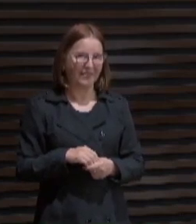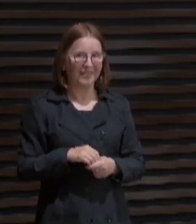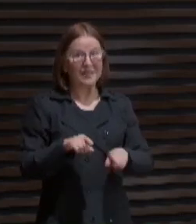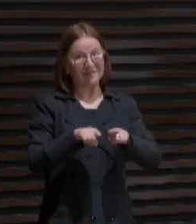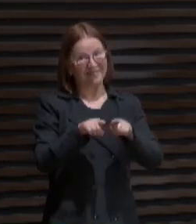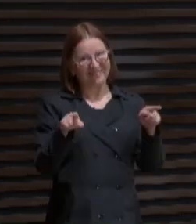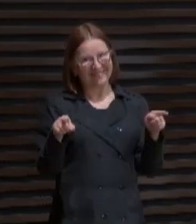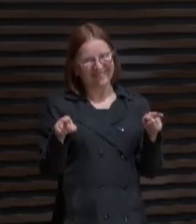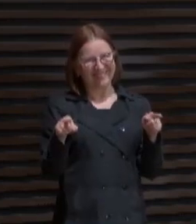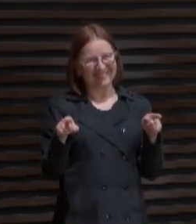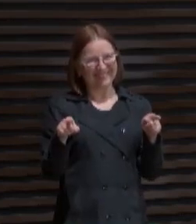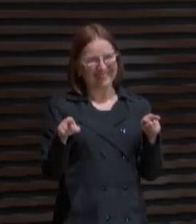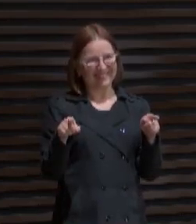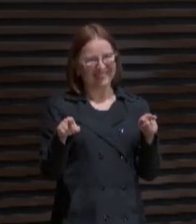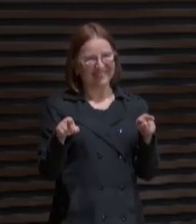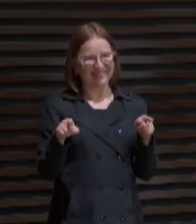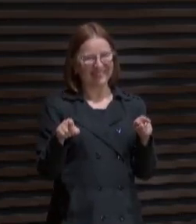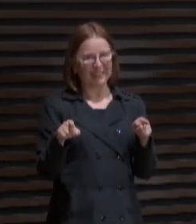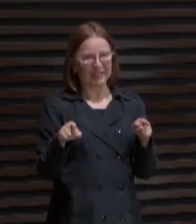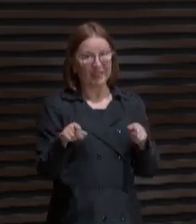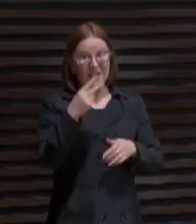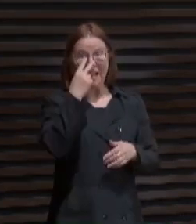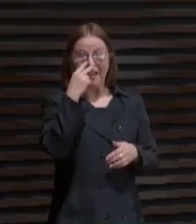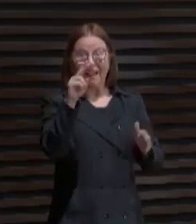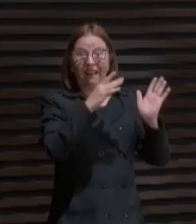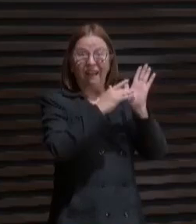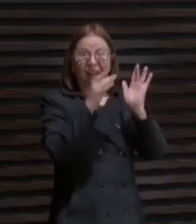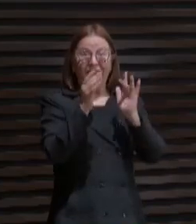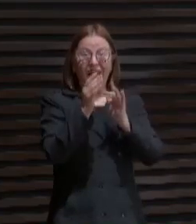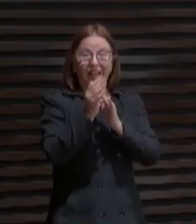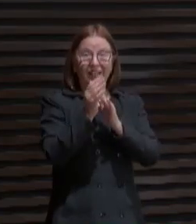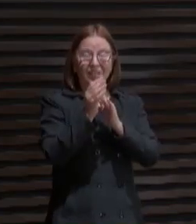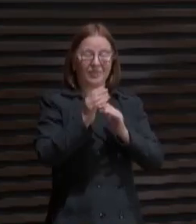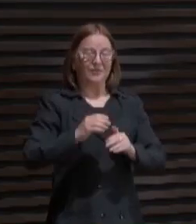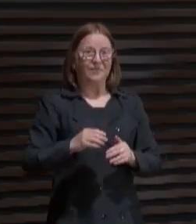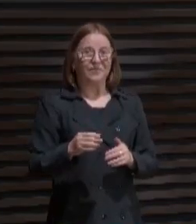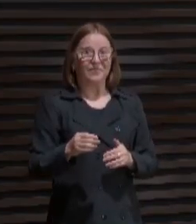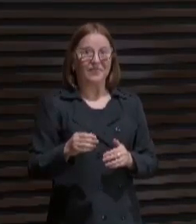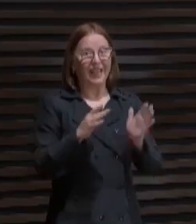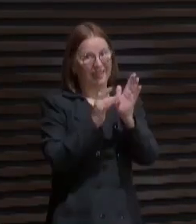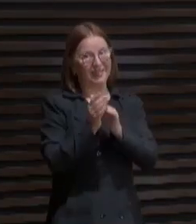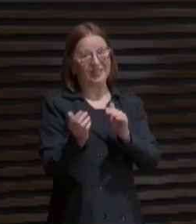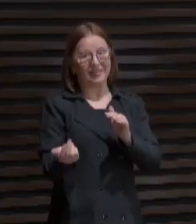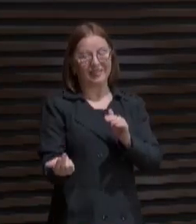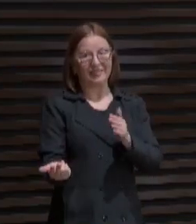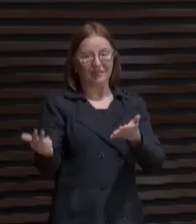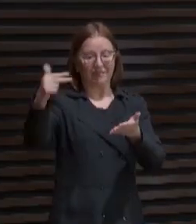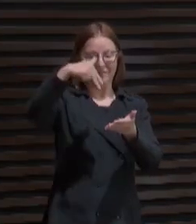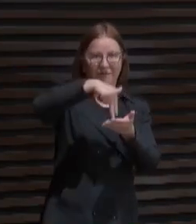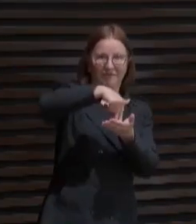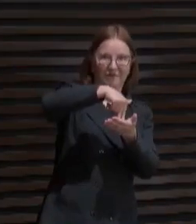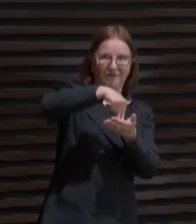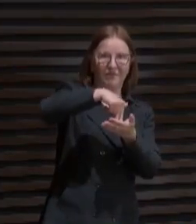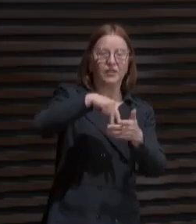Mas veio Jesus, pôs-se no meio e disse-lhes: